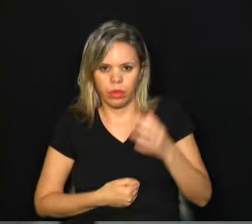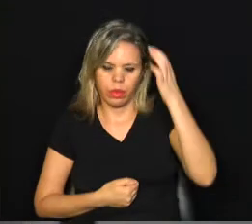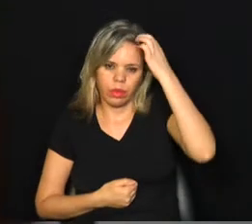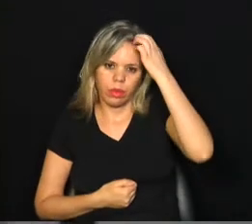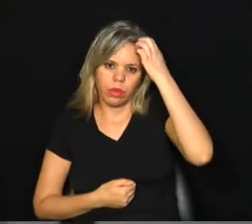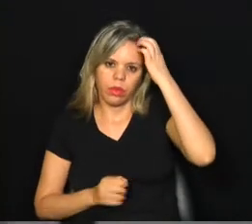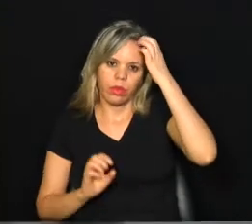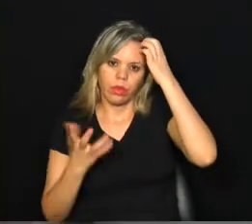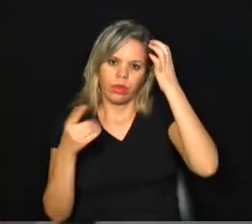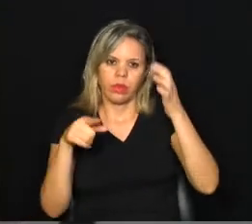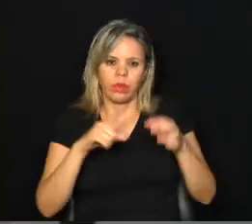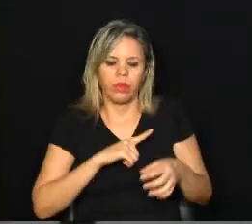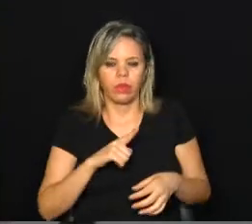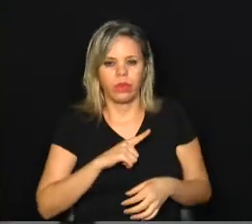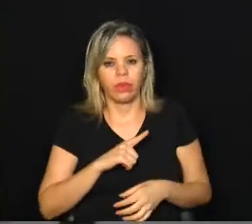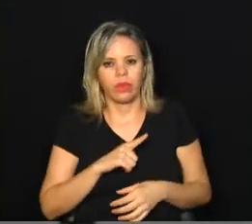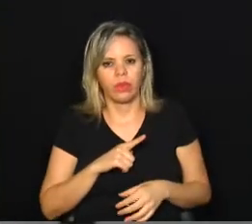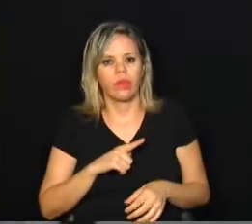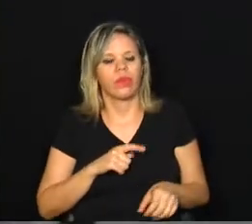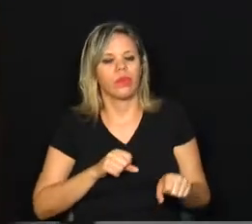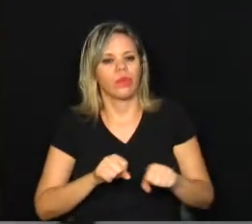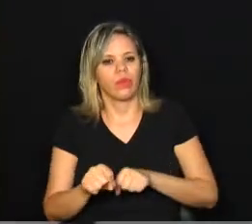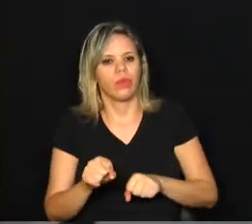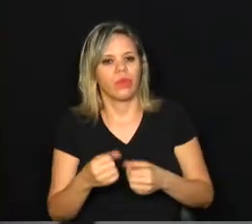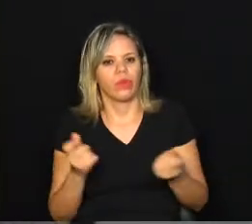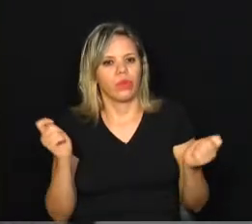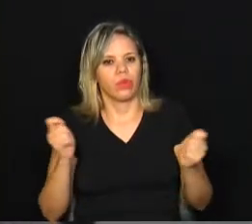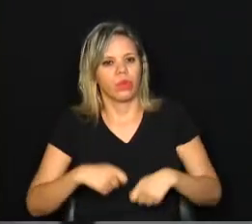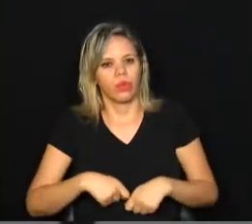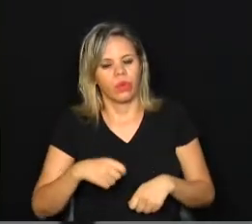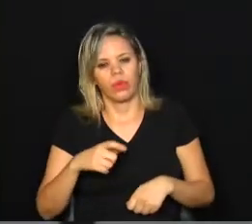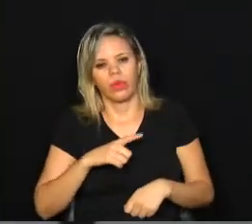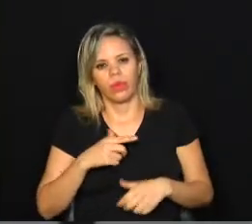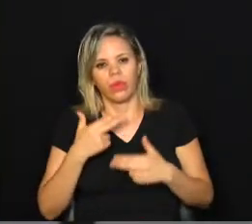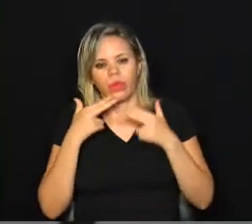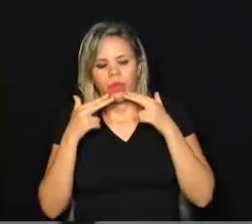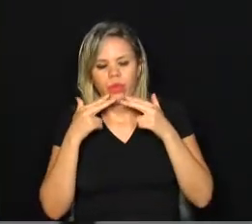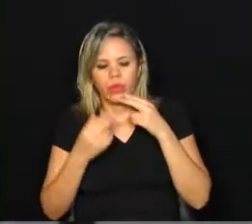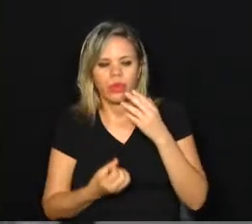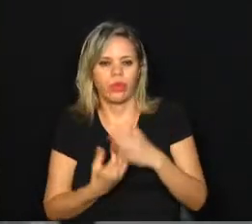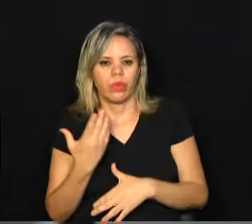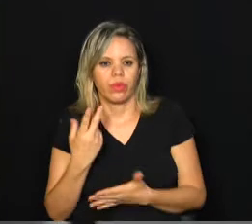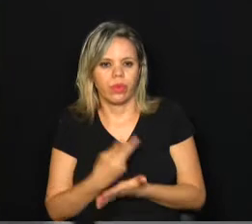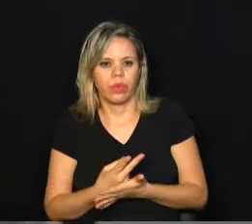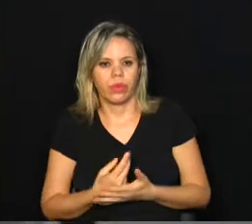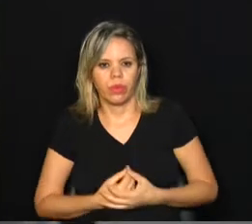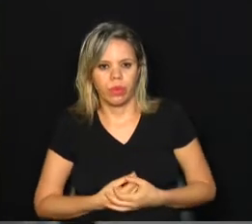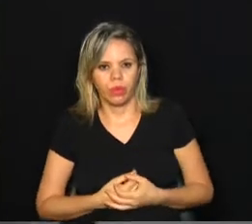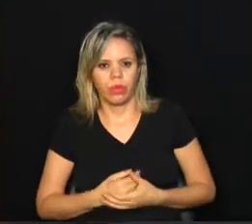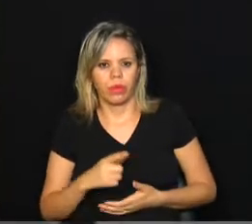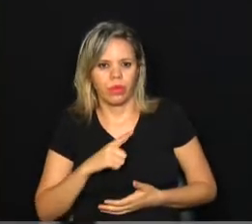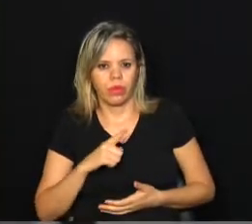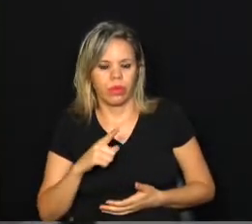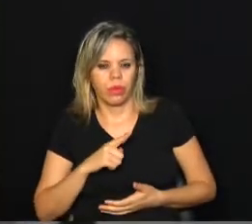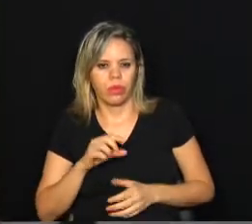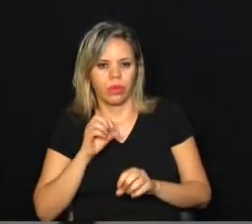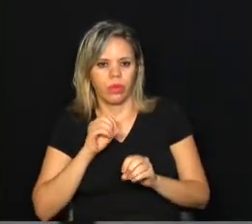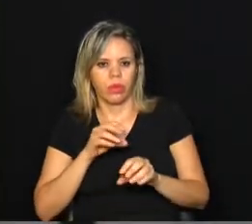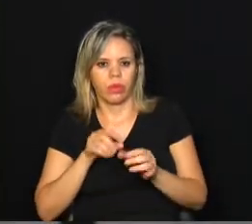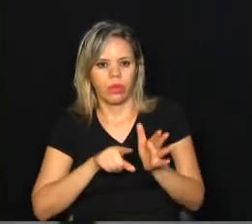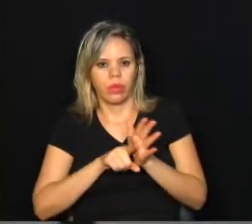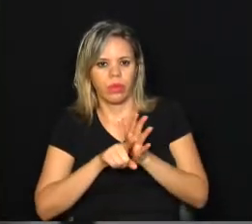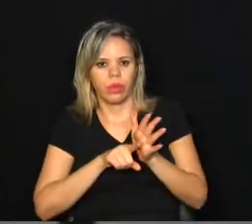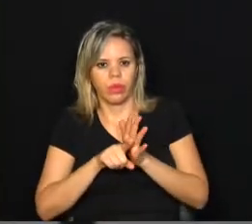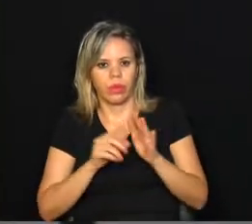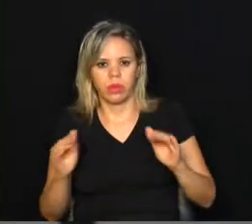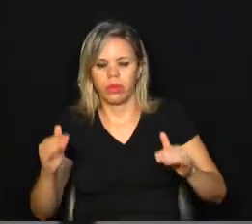que para você ter esses talentos formados com capacidade de inovar e criar mesmo, você tem que ter um ensino e uma pesquisa na